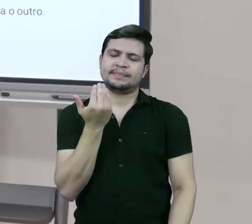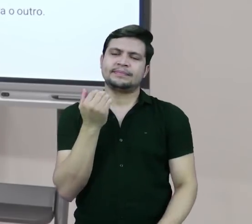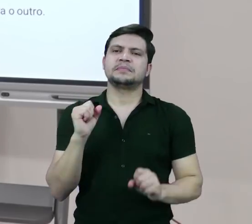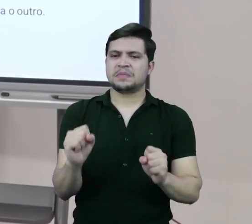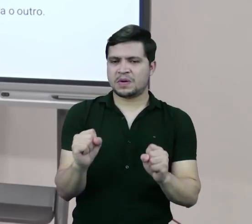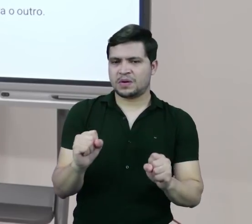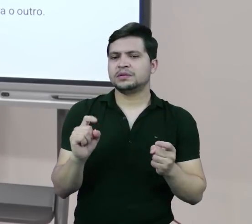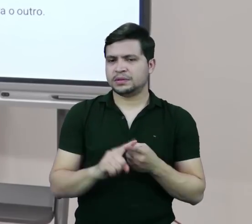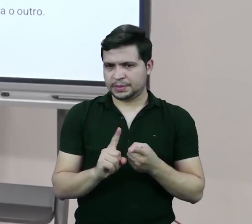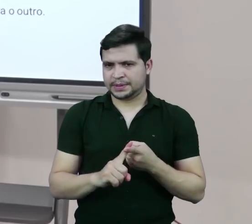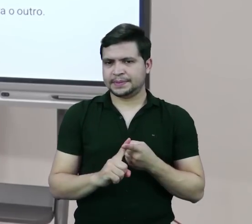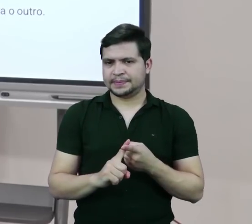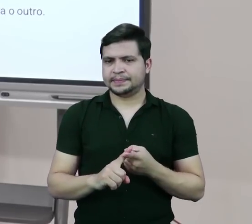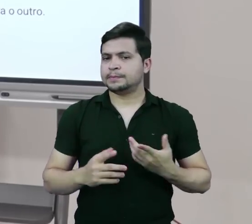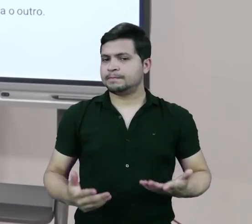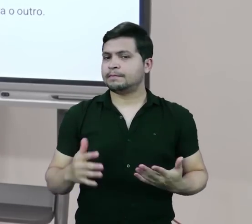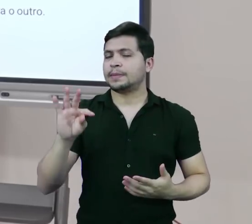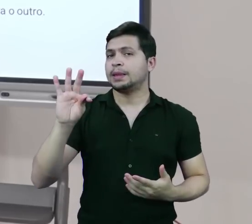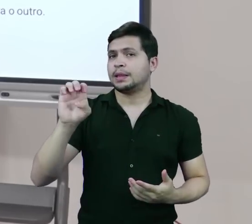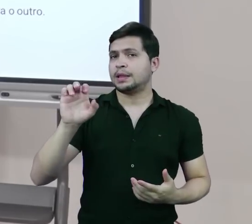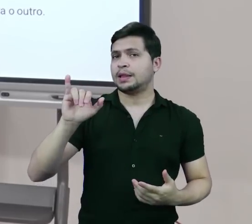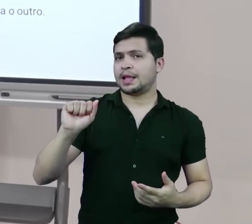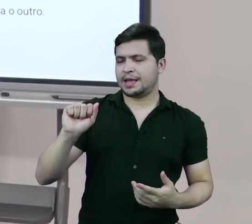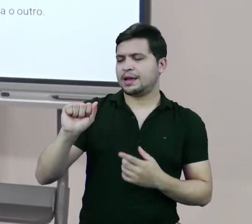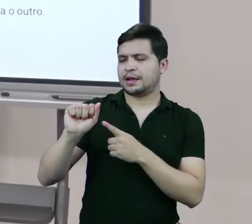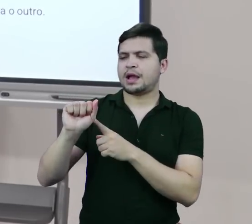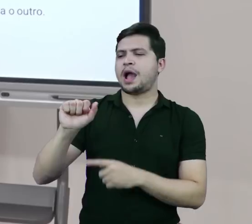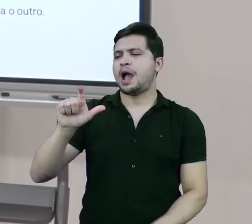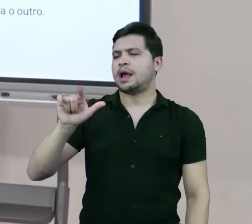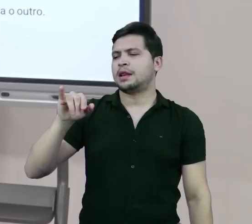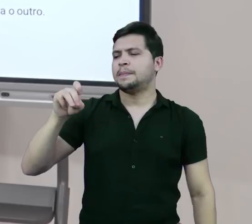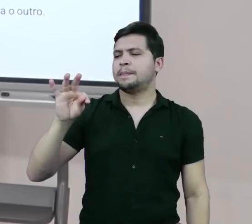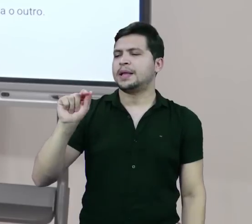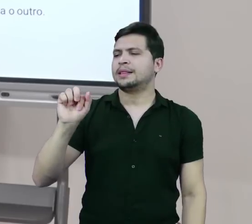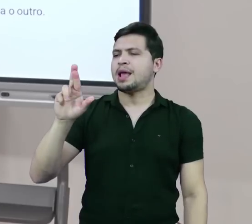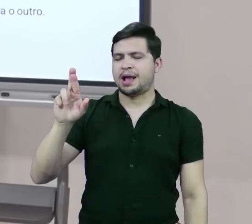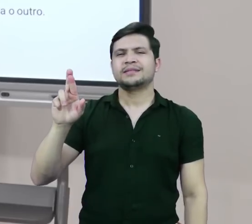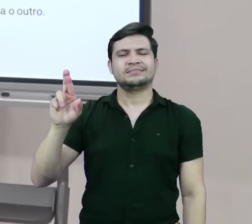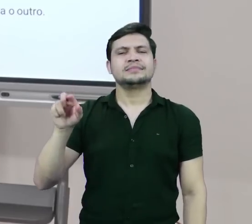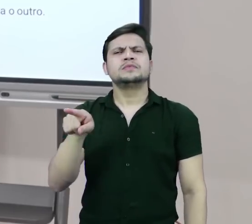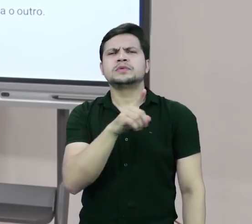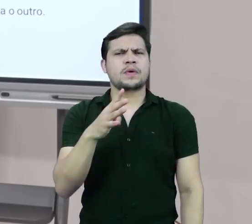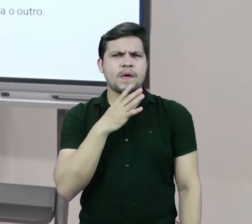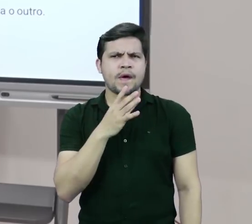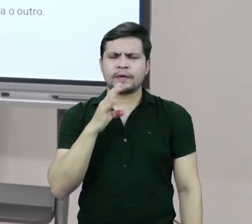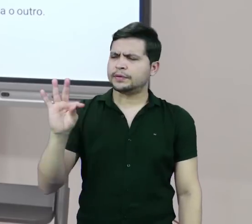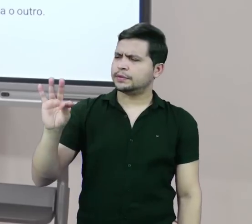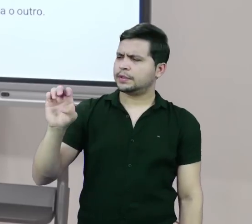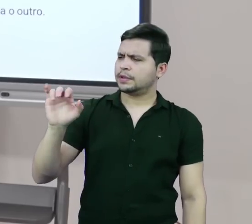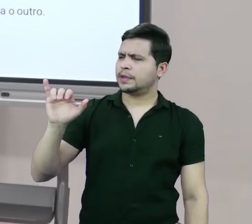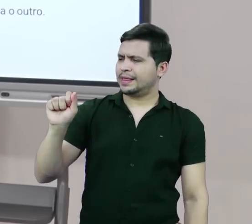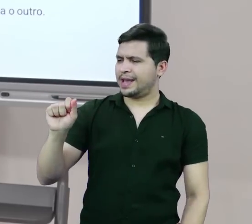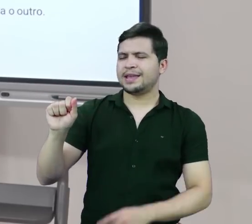alimentar, né? E por que teia alimentar? Vocês sabem o que é uma teia de aranha, né? Uma teia de aranha tem vários ramos, é